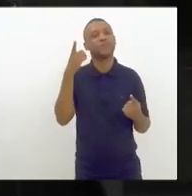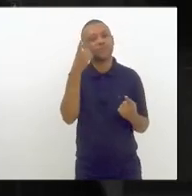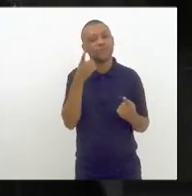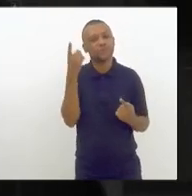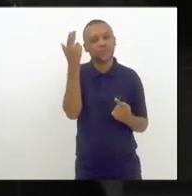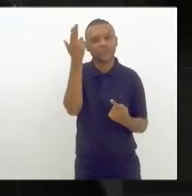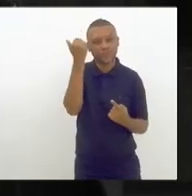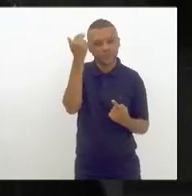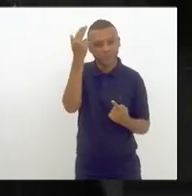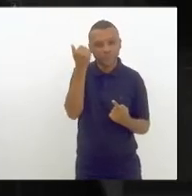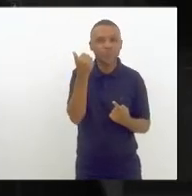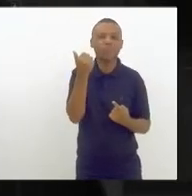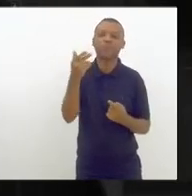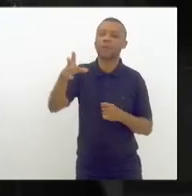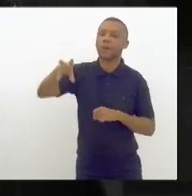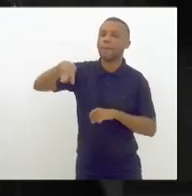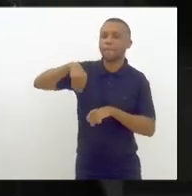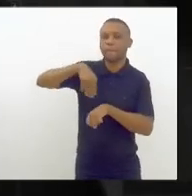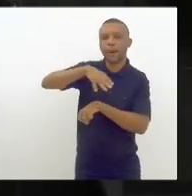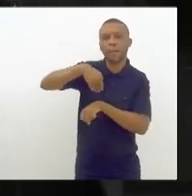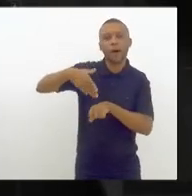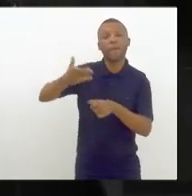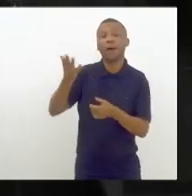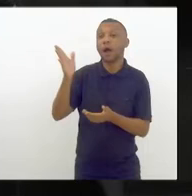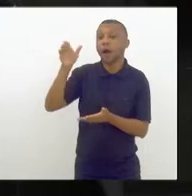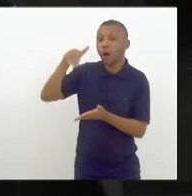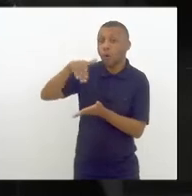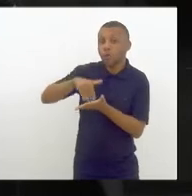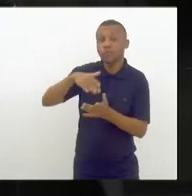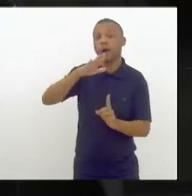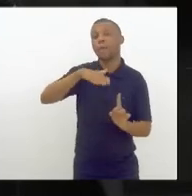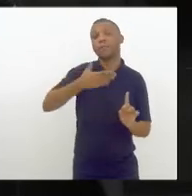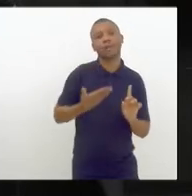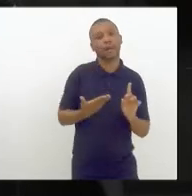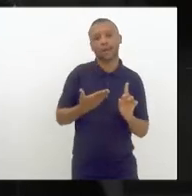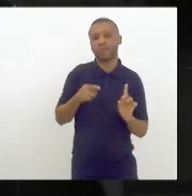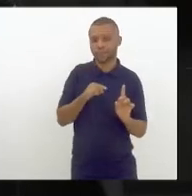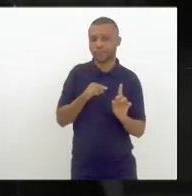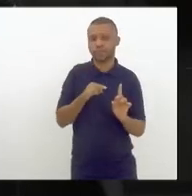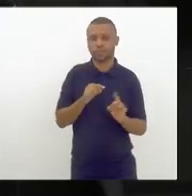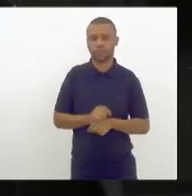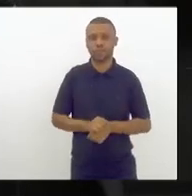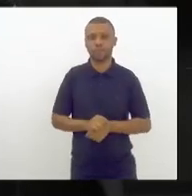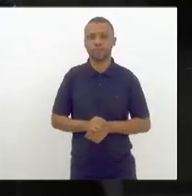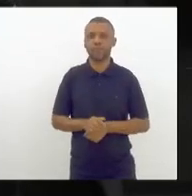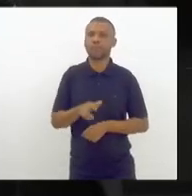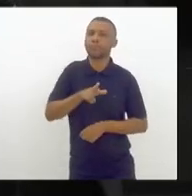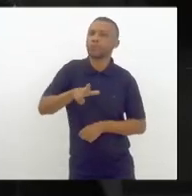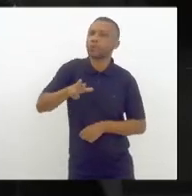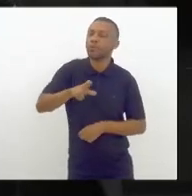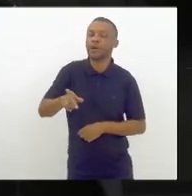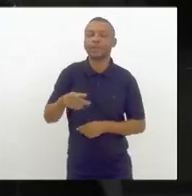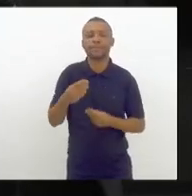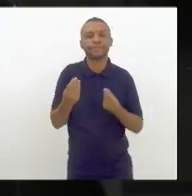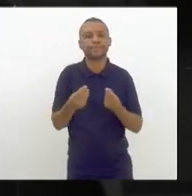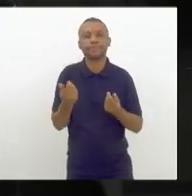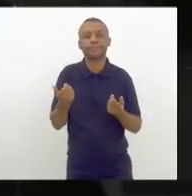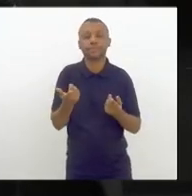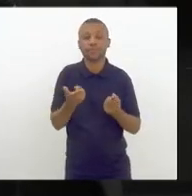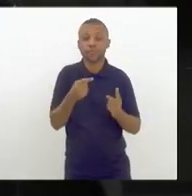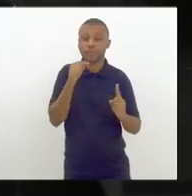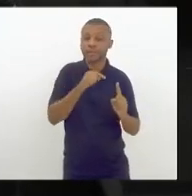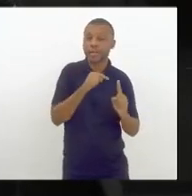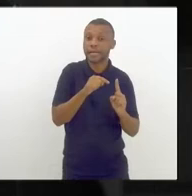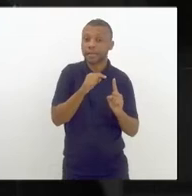com quem compartilhei é a última homenagem que ele recebeu através não não digamos de si próprio